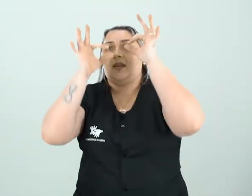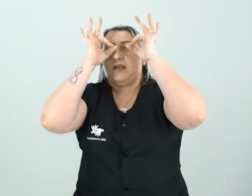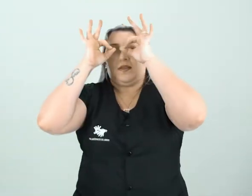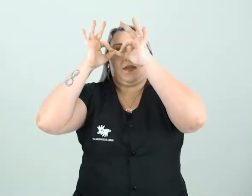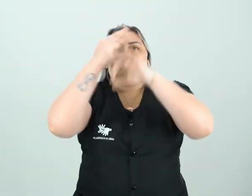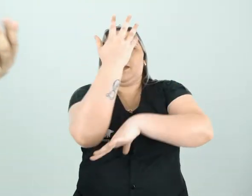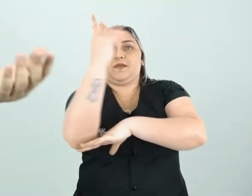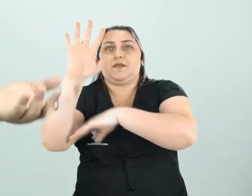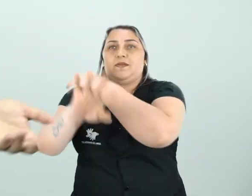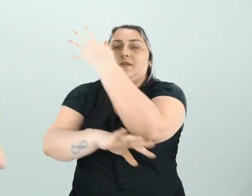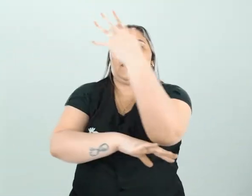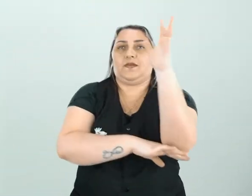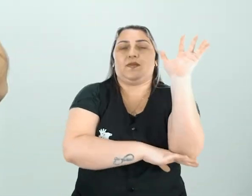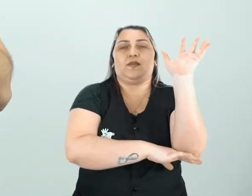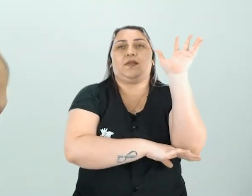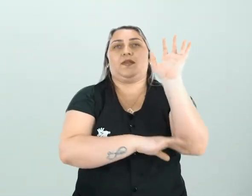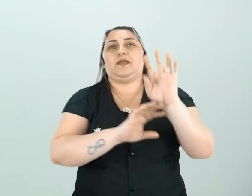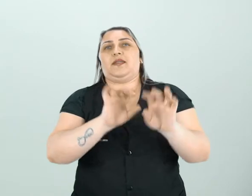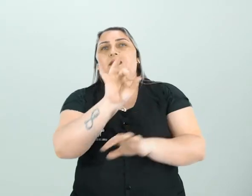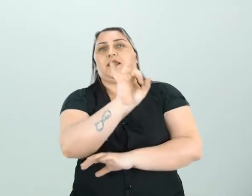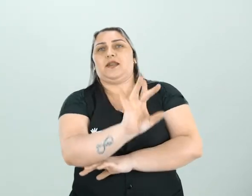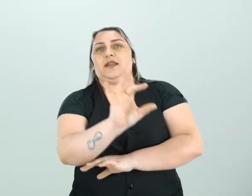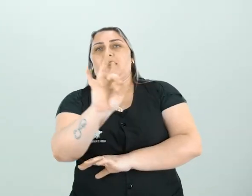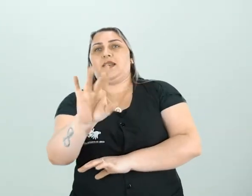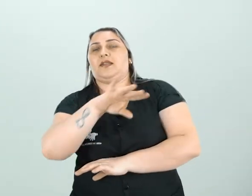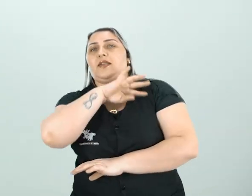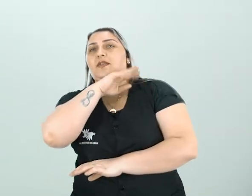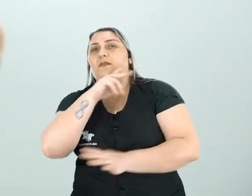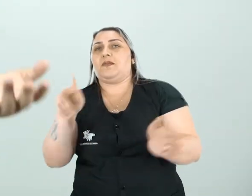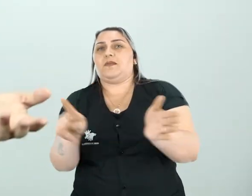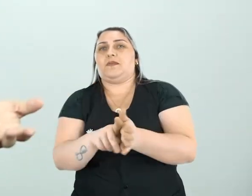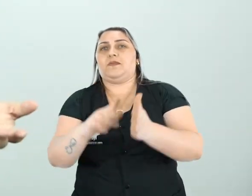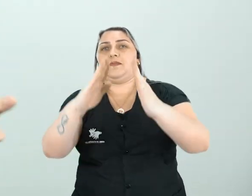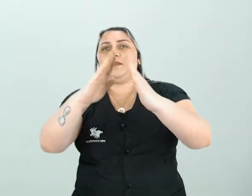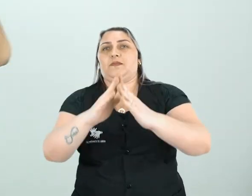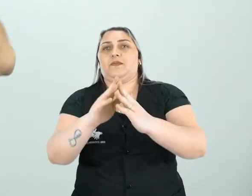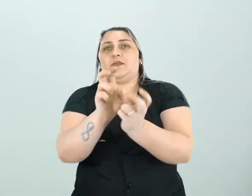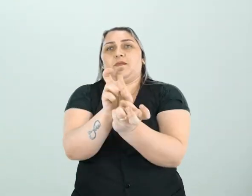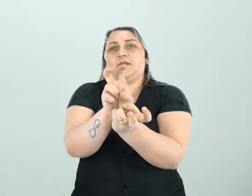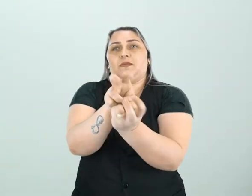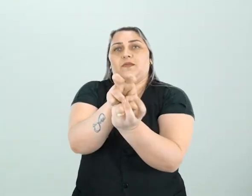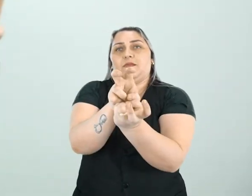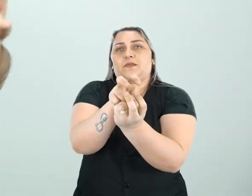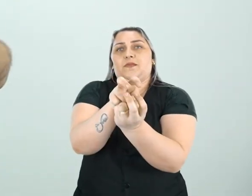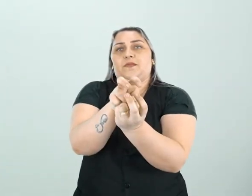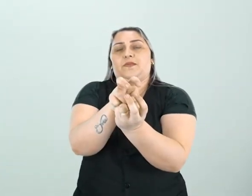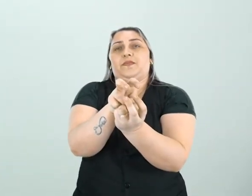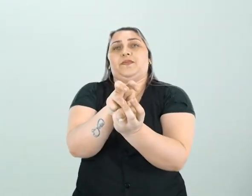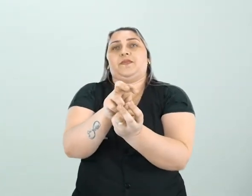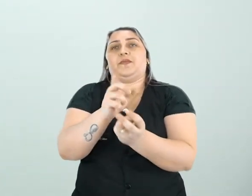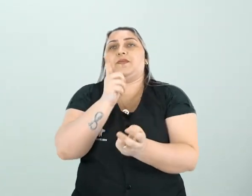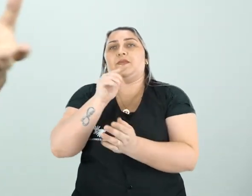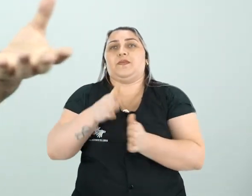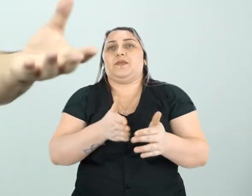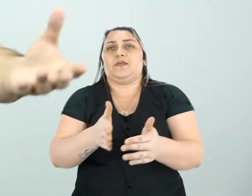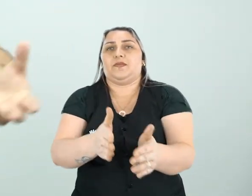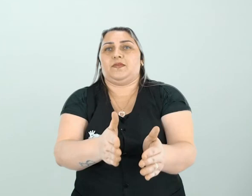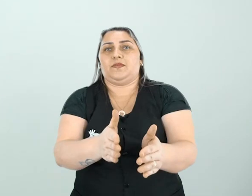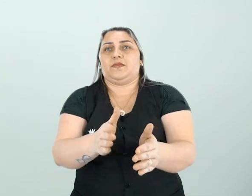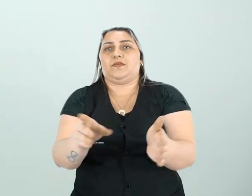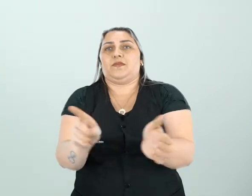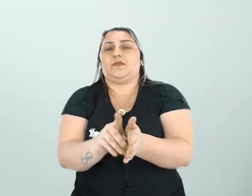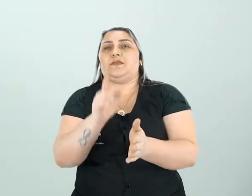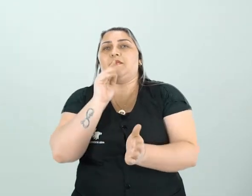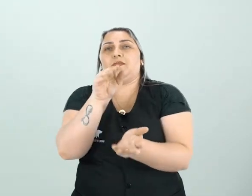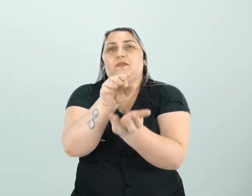coruja na floresta. Então, cada animal, se fosse sobre o hipopótamo, seria no rio, seria na água,